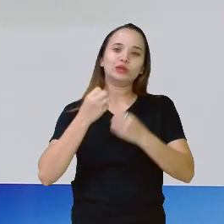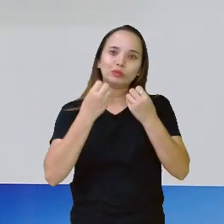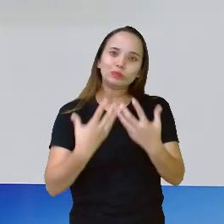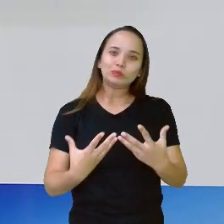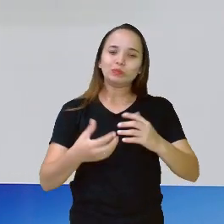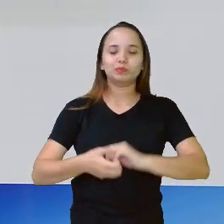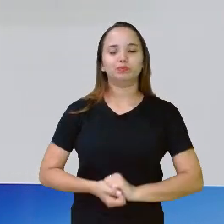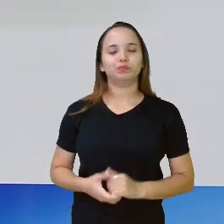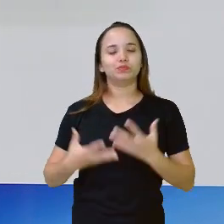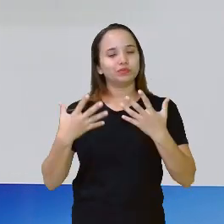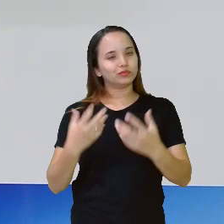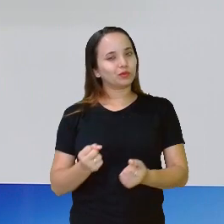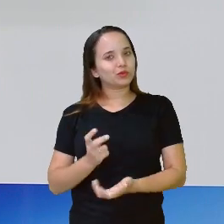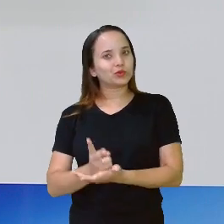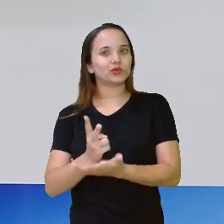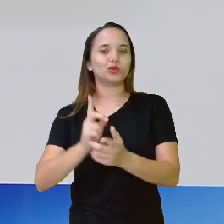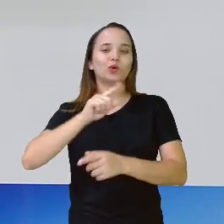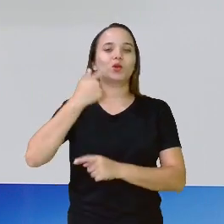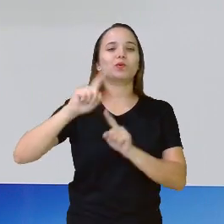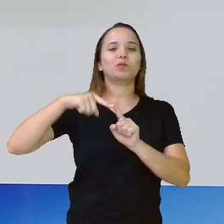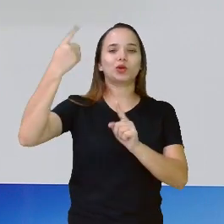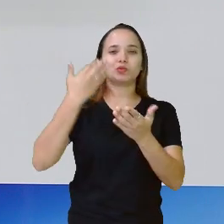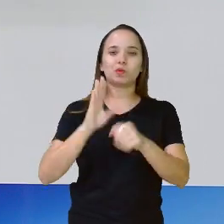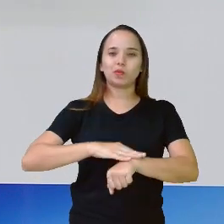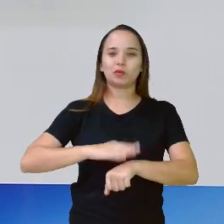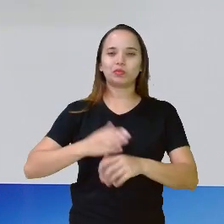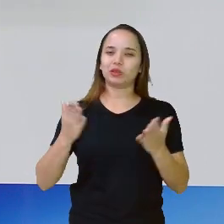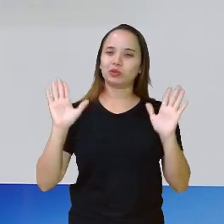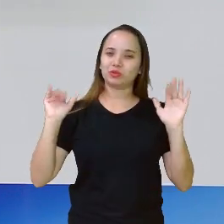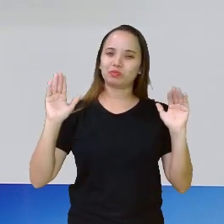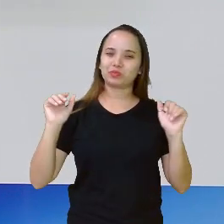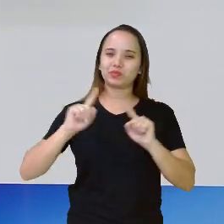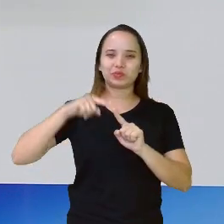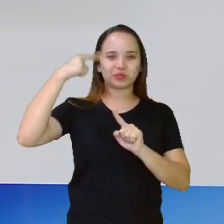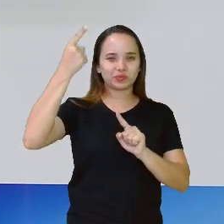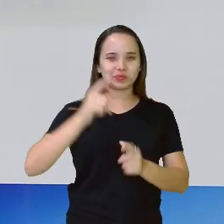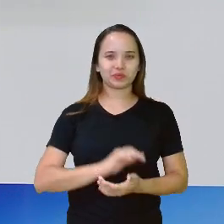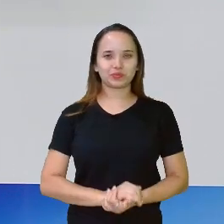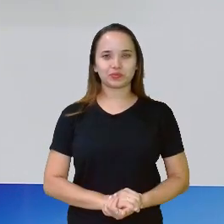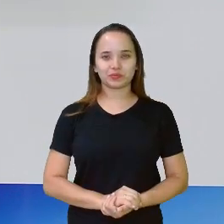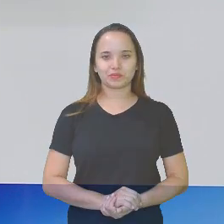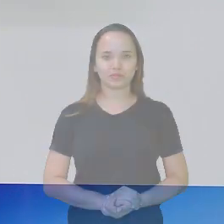Mas vamos continuar no nosso próximo momento com essa conversa. Tchau, tchau. Até lá!